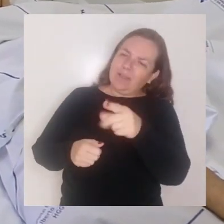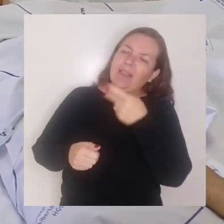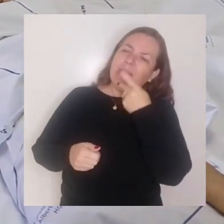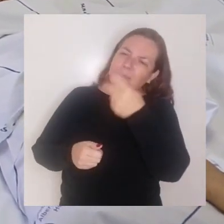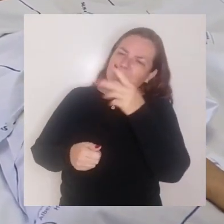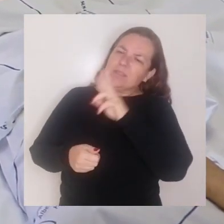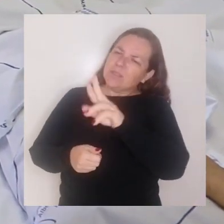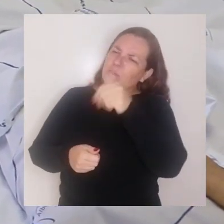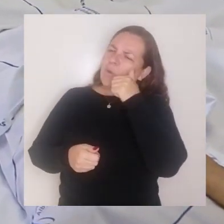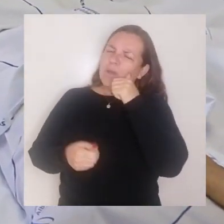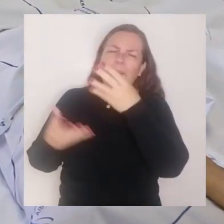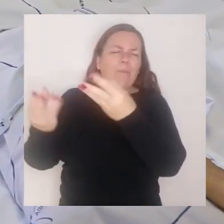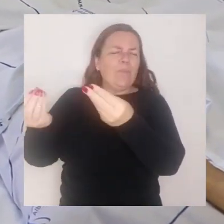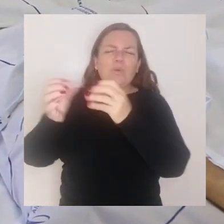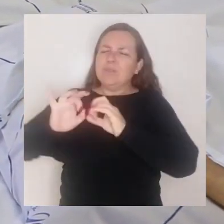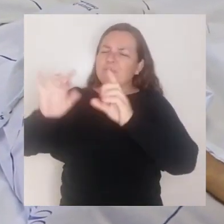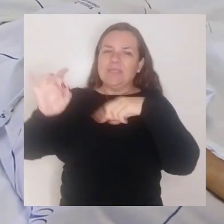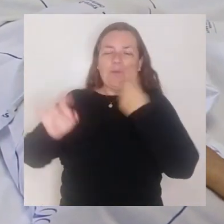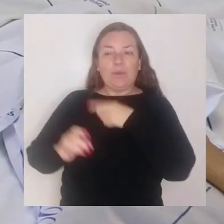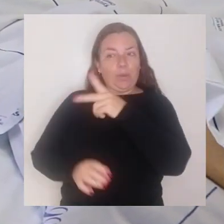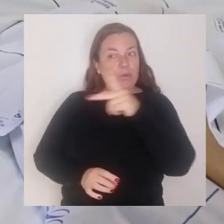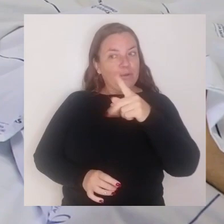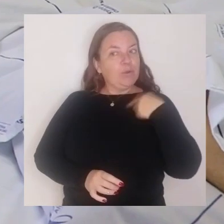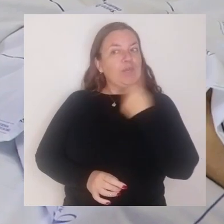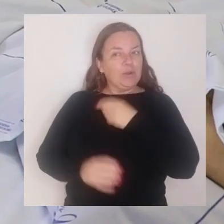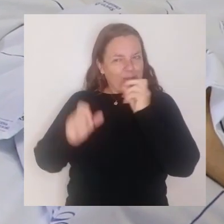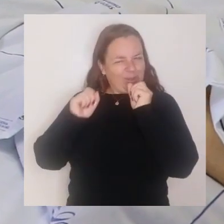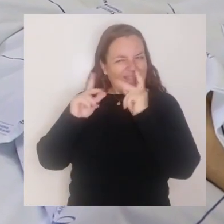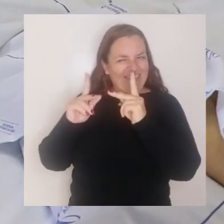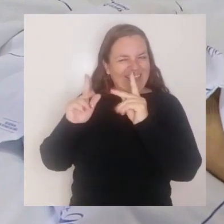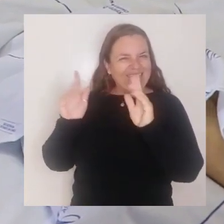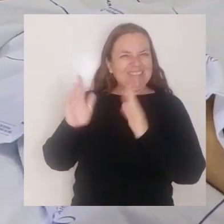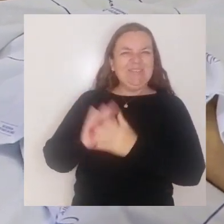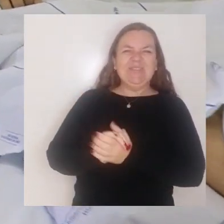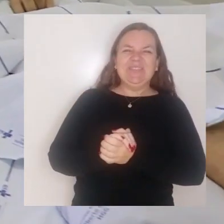muito especial para nós, a nossa professora.